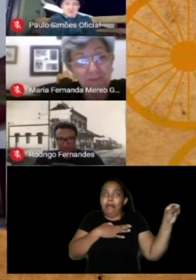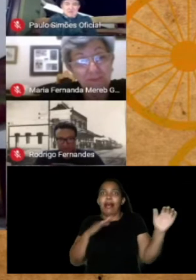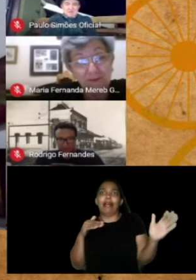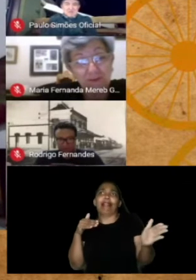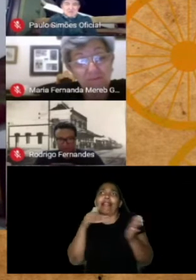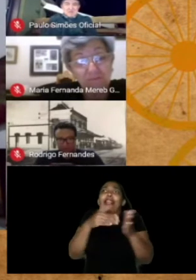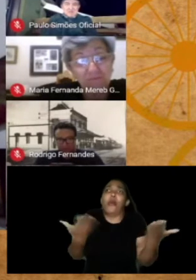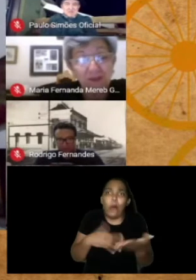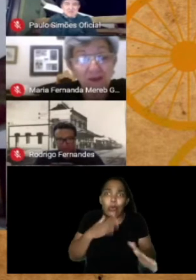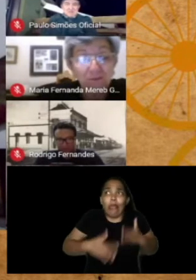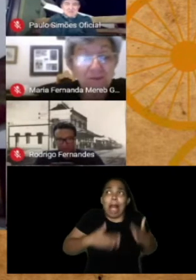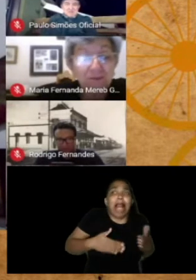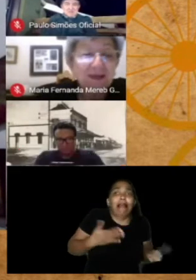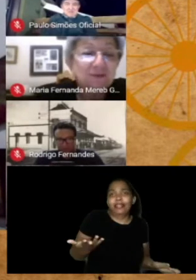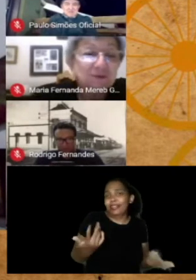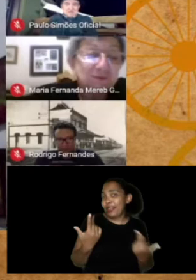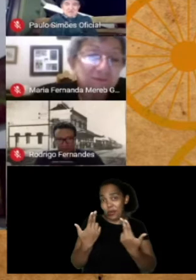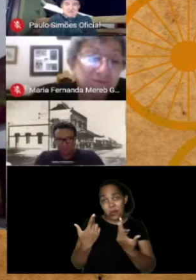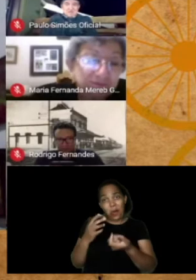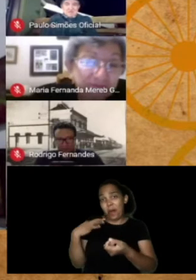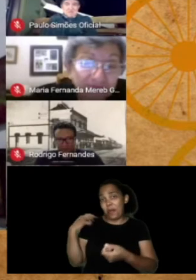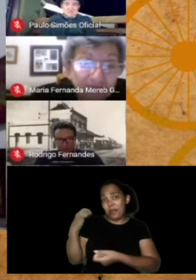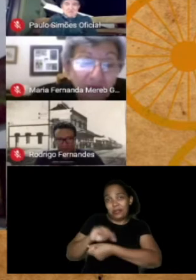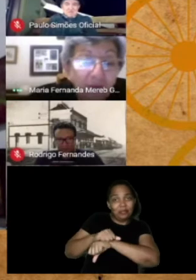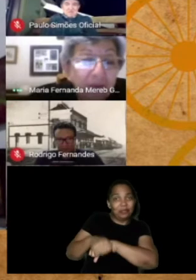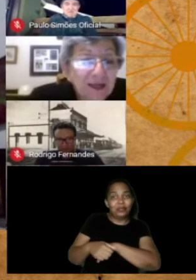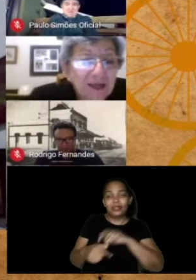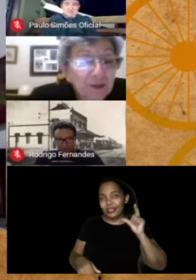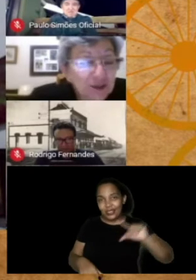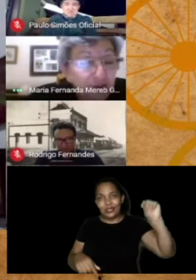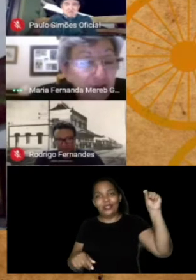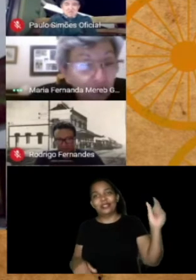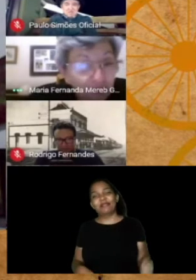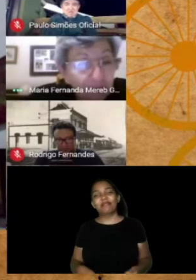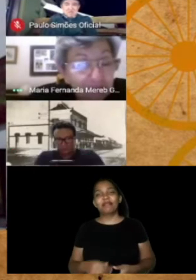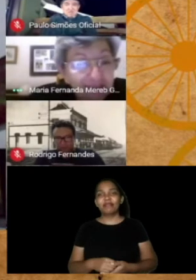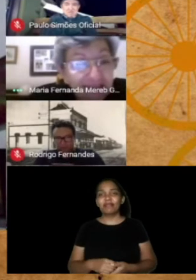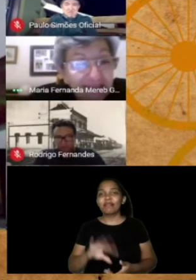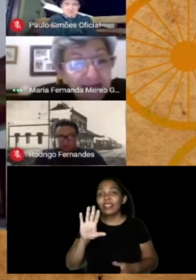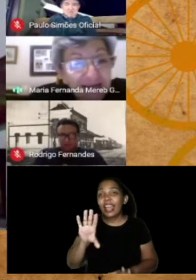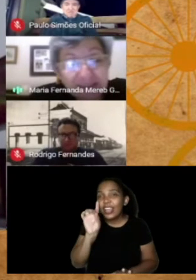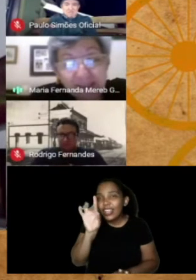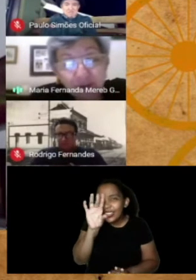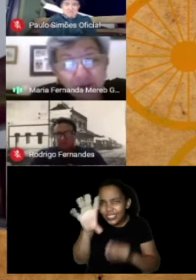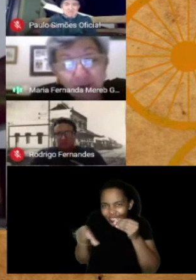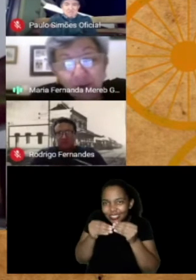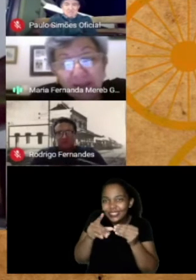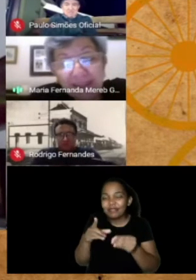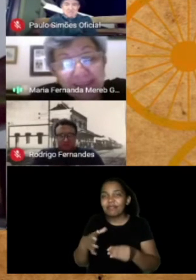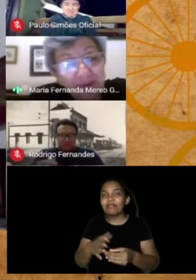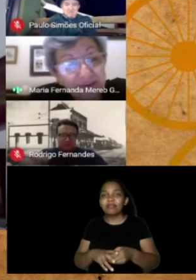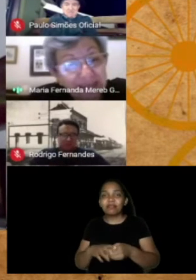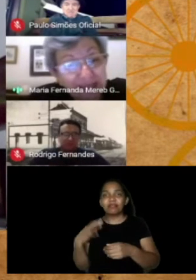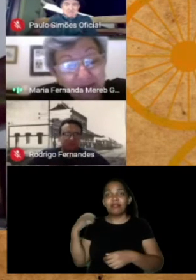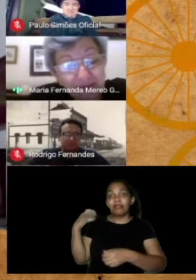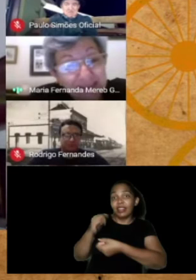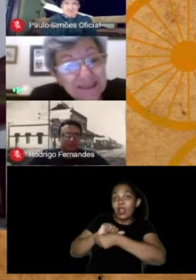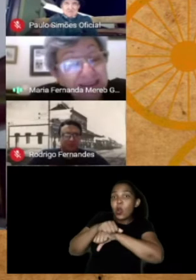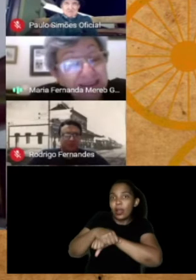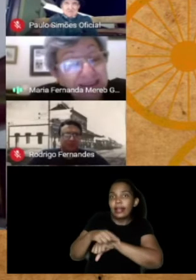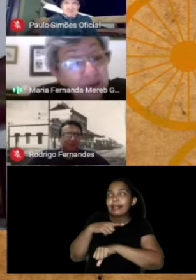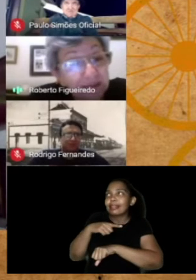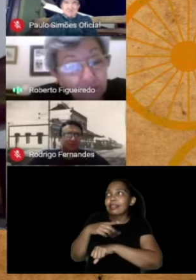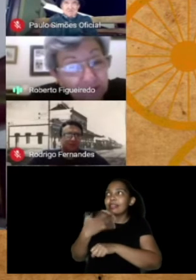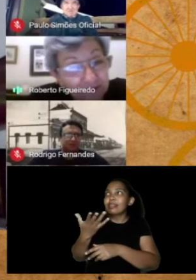do camisa de couro. É essa a história do camisa de couro. Tá? Pode só complementar. A camisa de couro, ele tem um dado